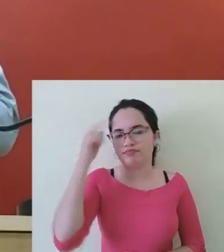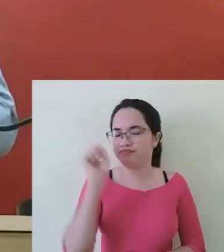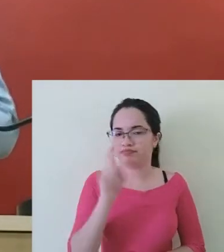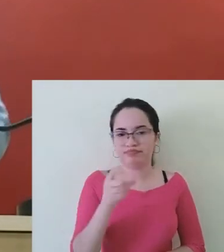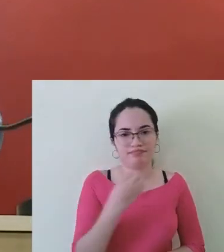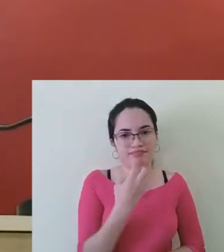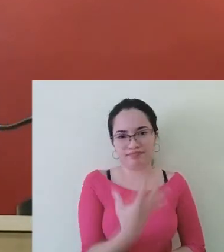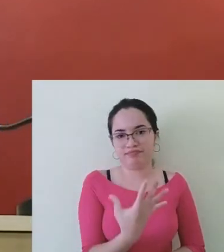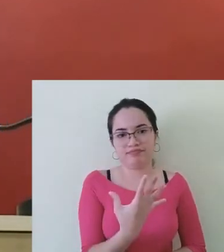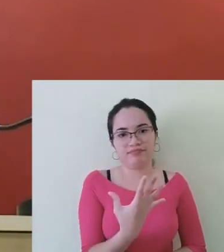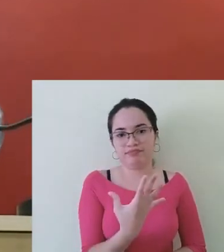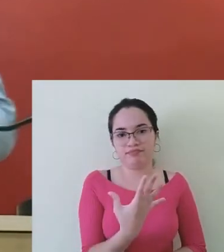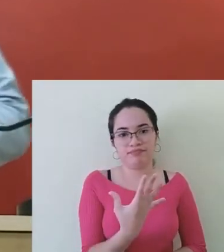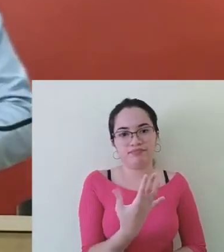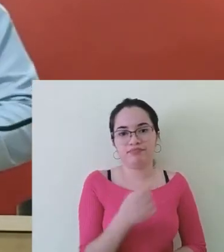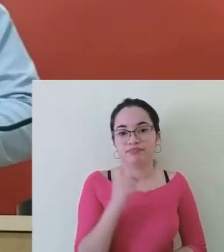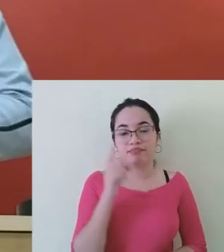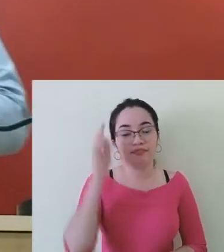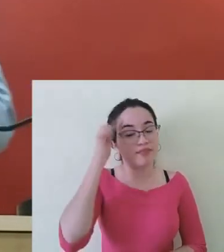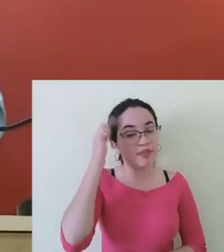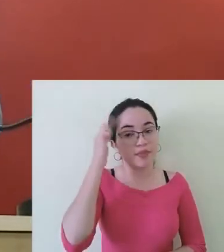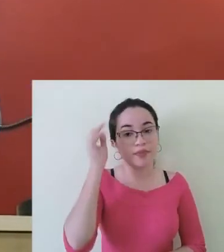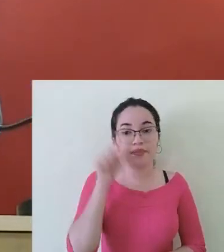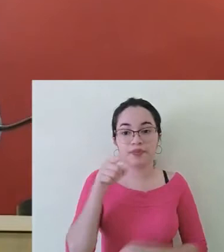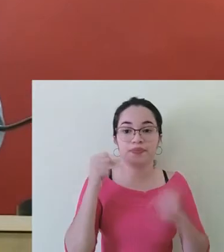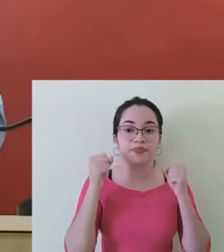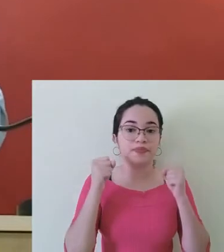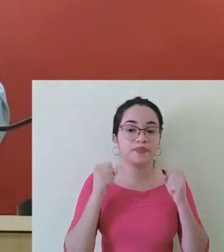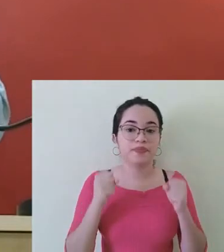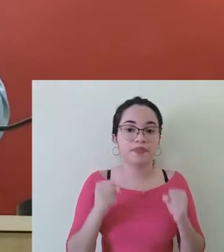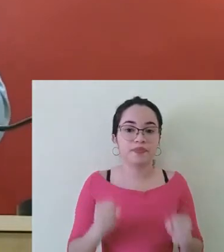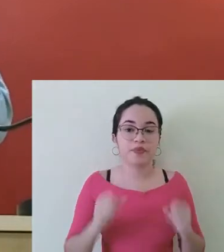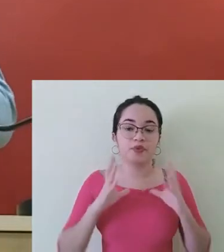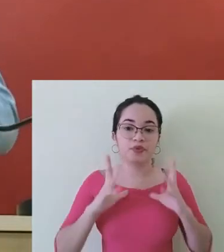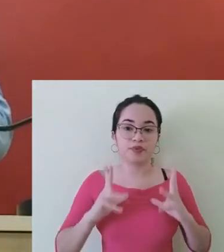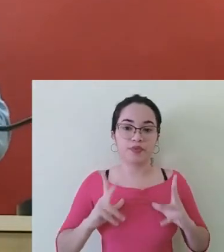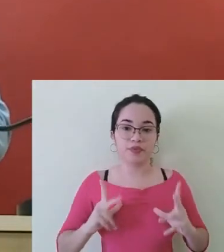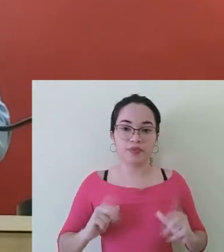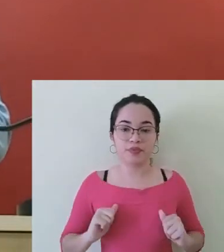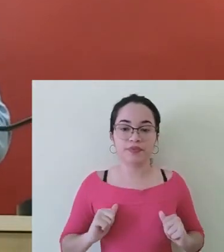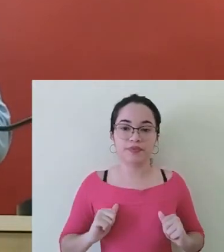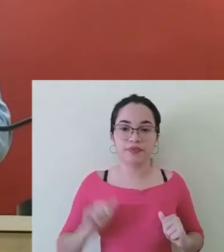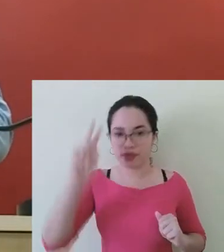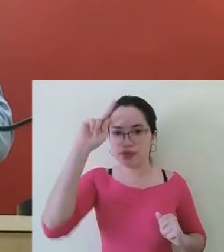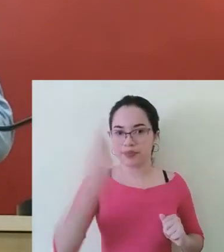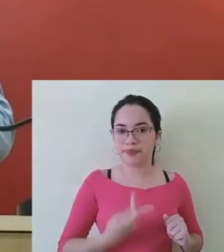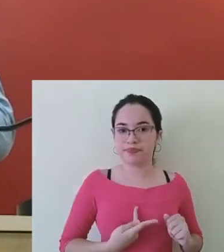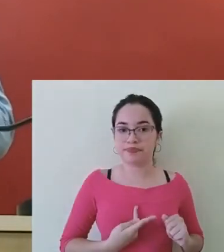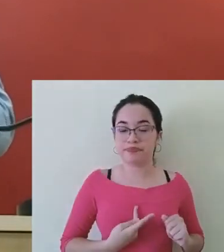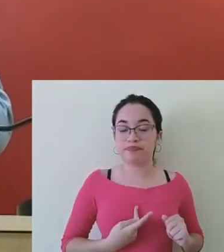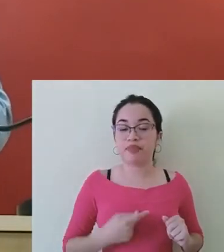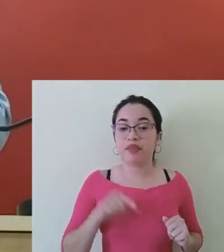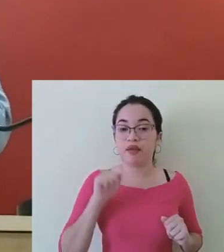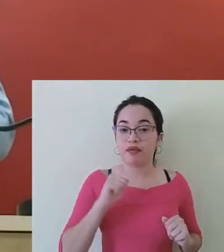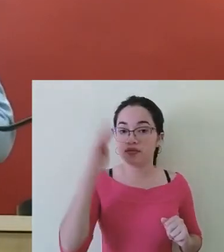pense que você é bom. Não pense que você pode se purificar.